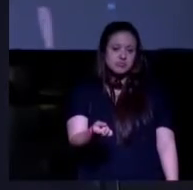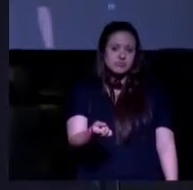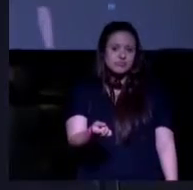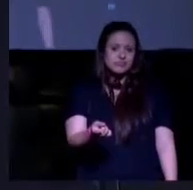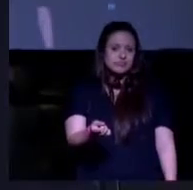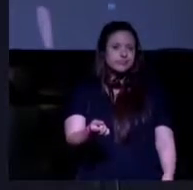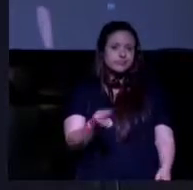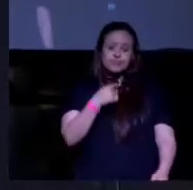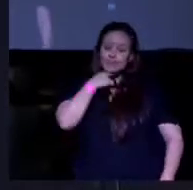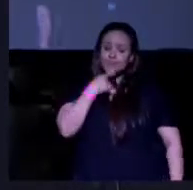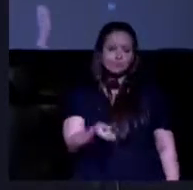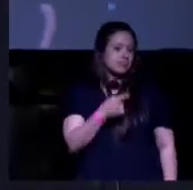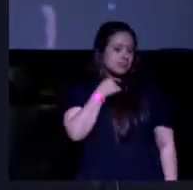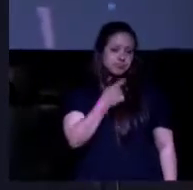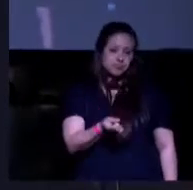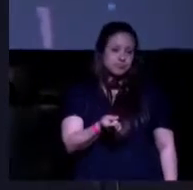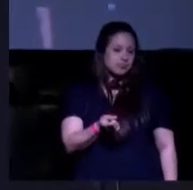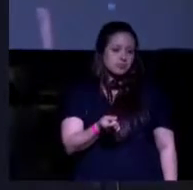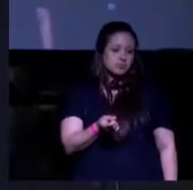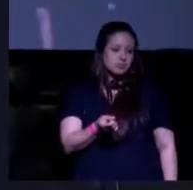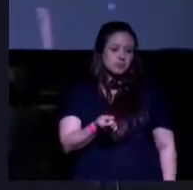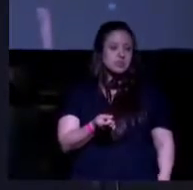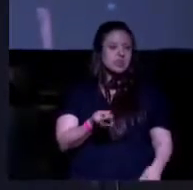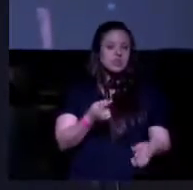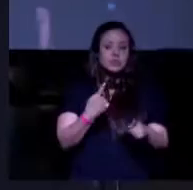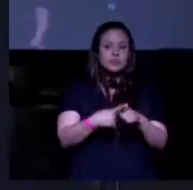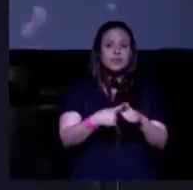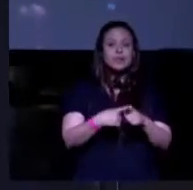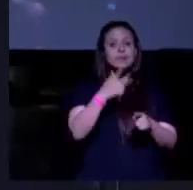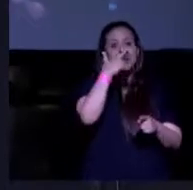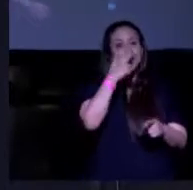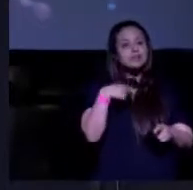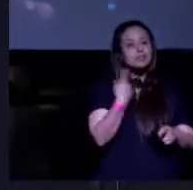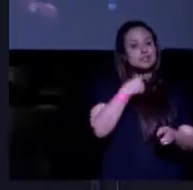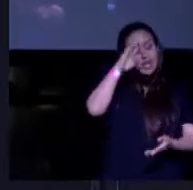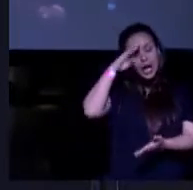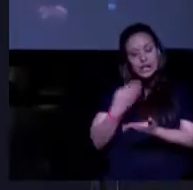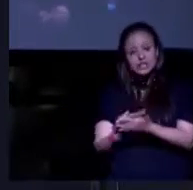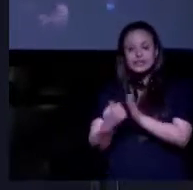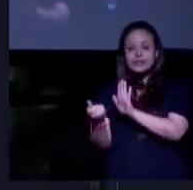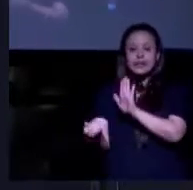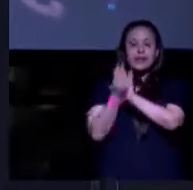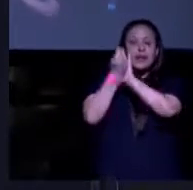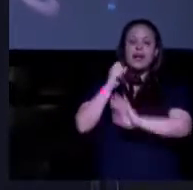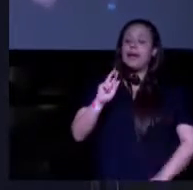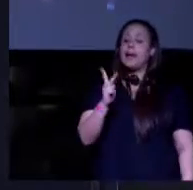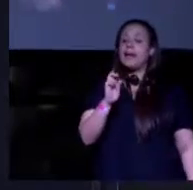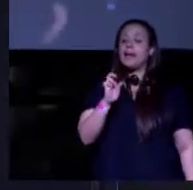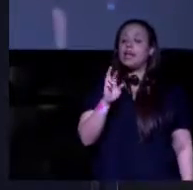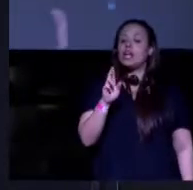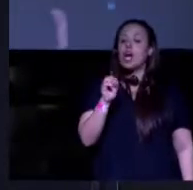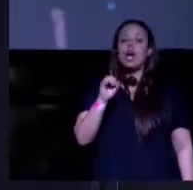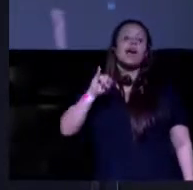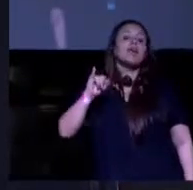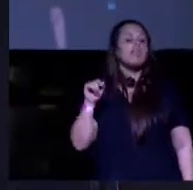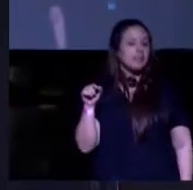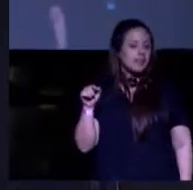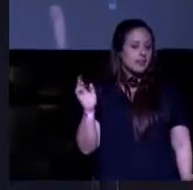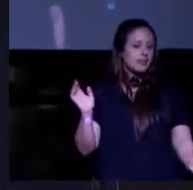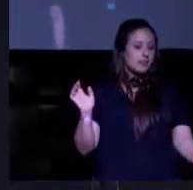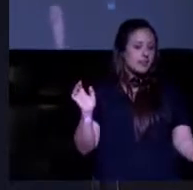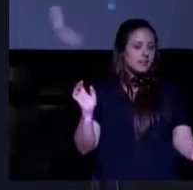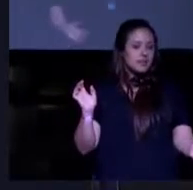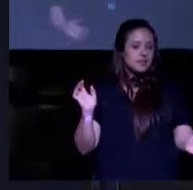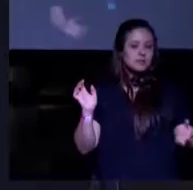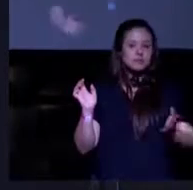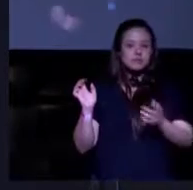eu acho que a gente está ajudando de algum jeito talvez sem querer a criar pra mim a gente está ajudando a criar os heróis